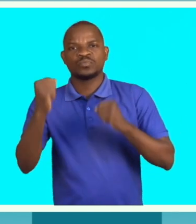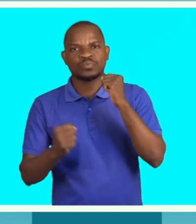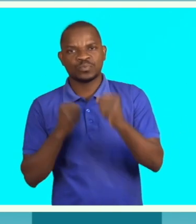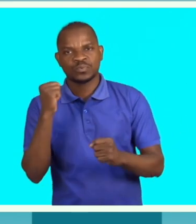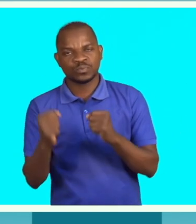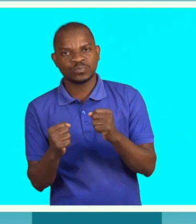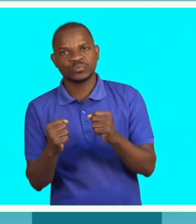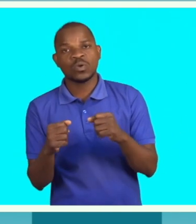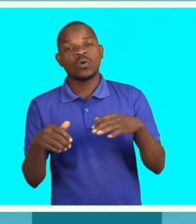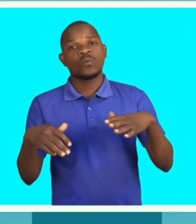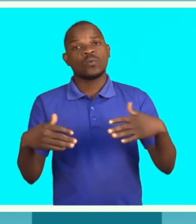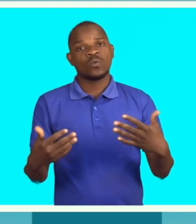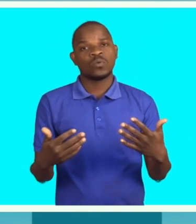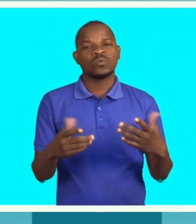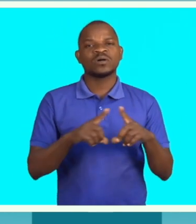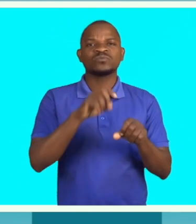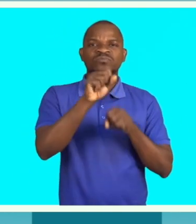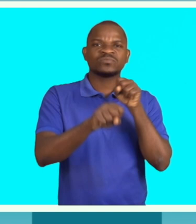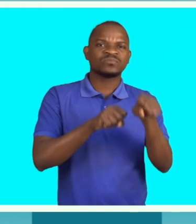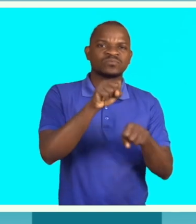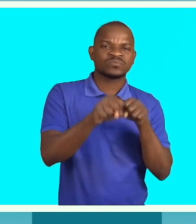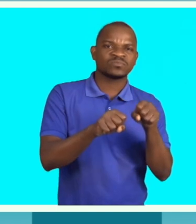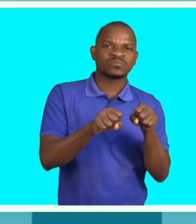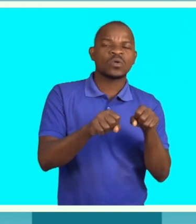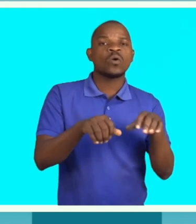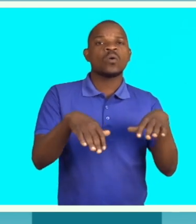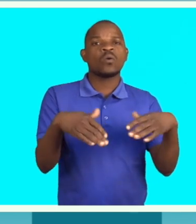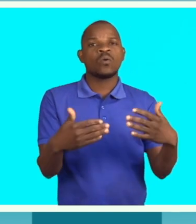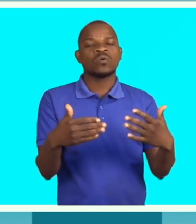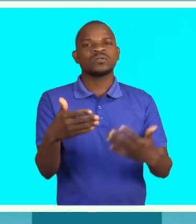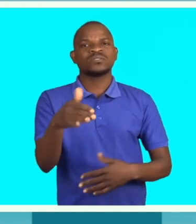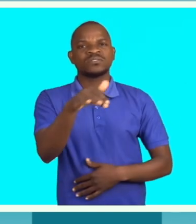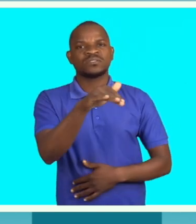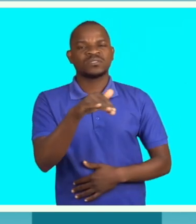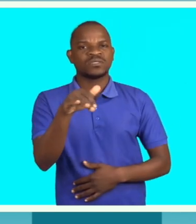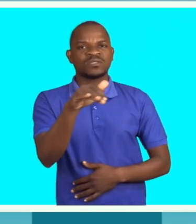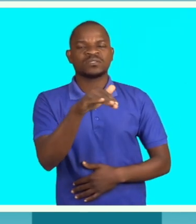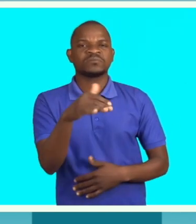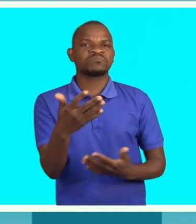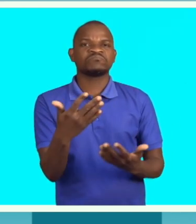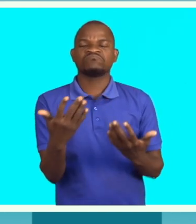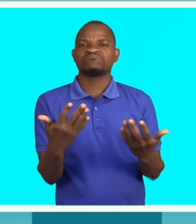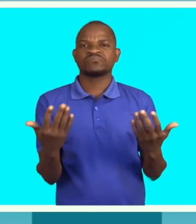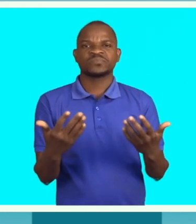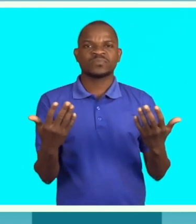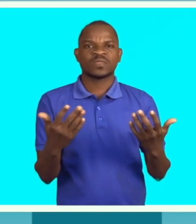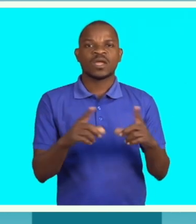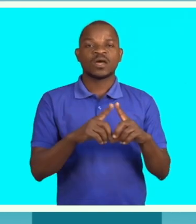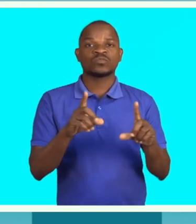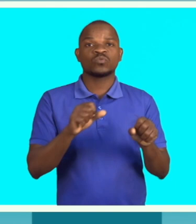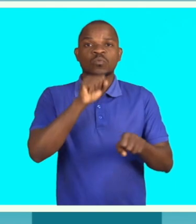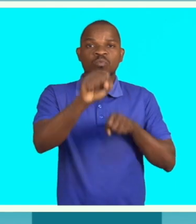ciclistas, quer na área em que eu estou a dizer agora, corrida de triciclo,